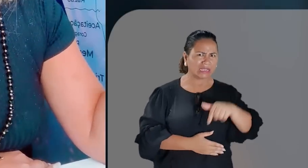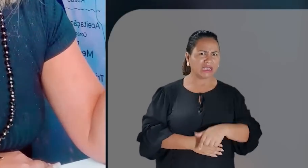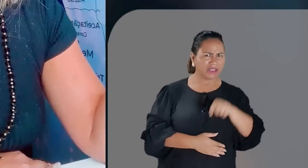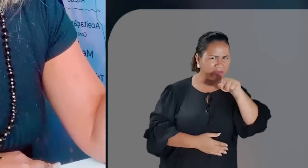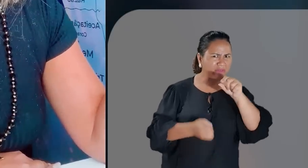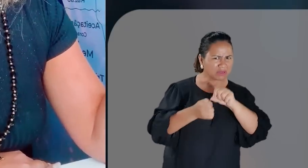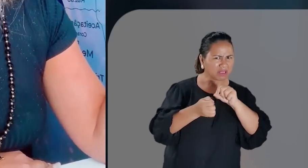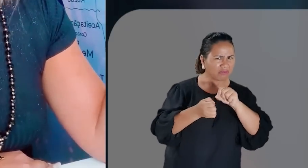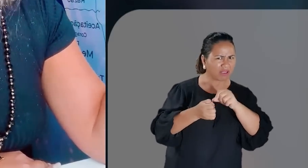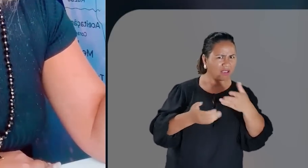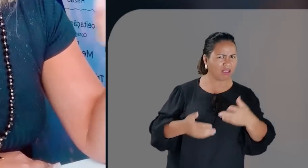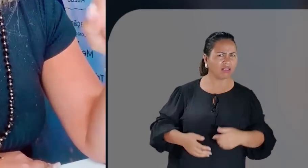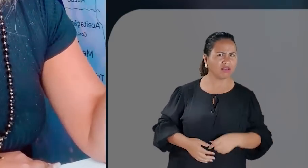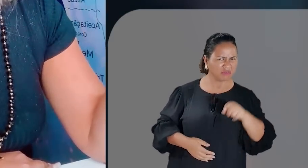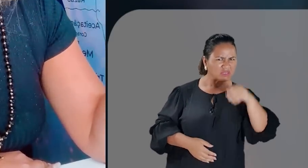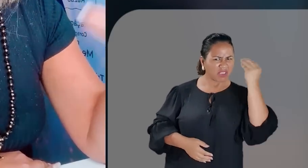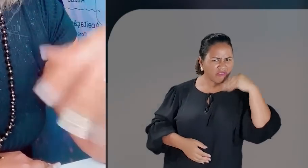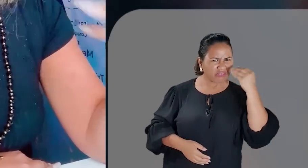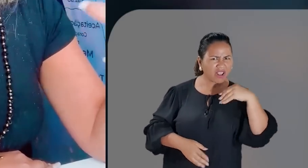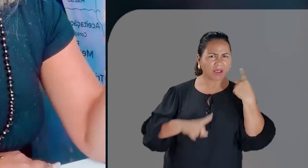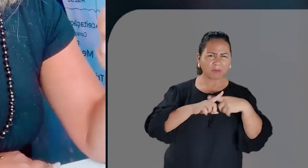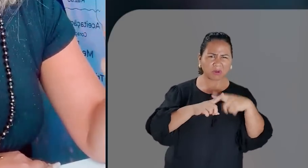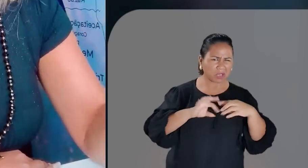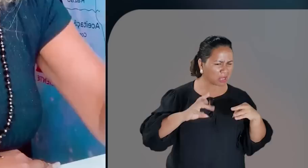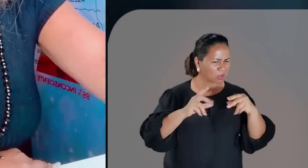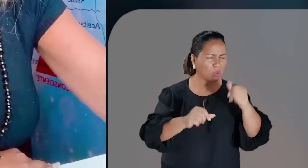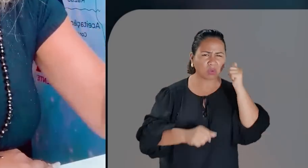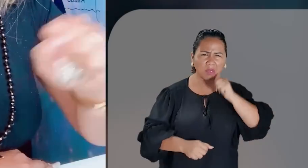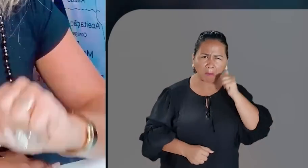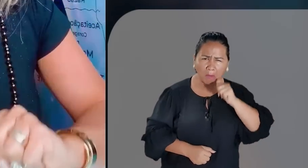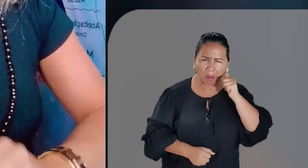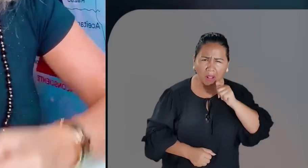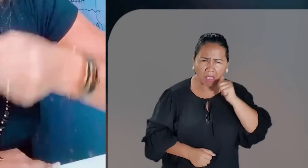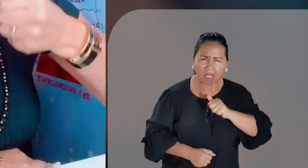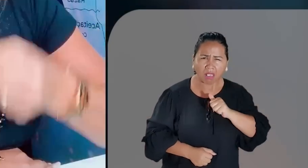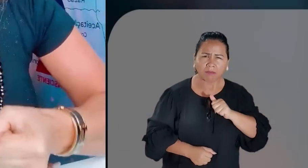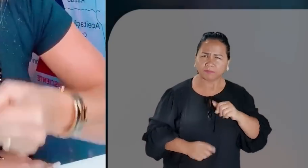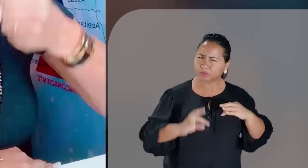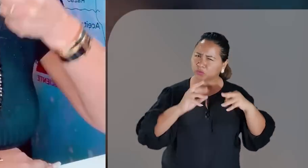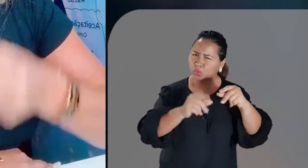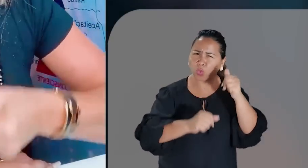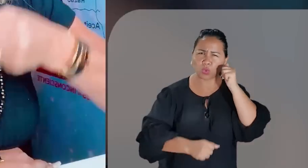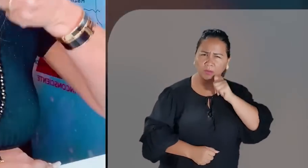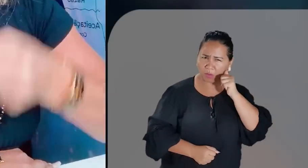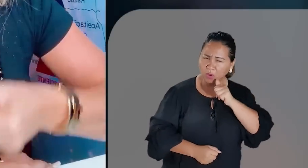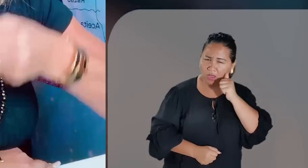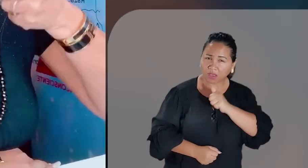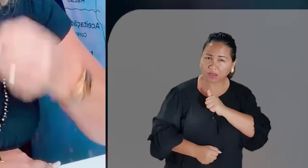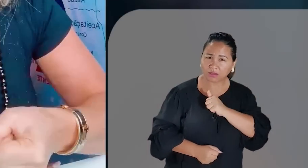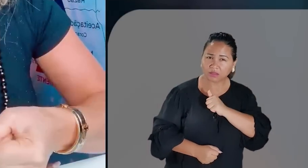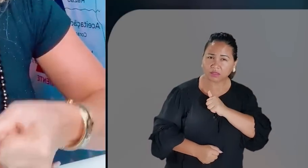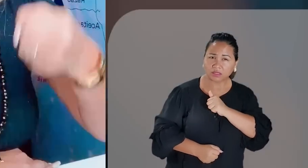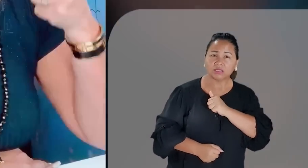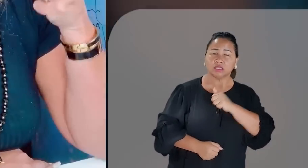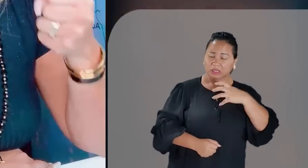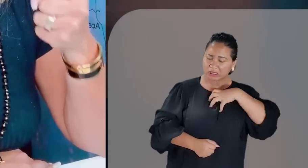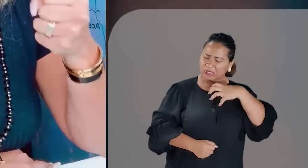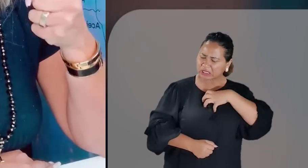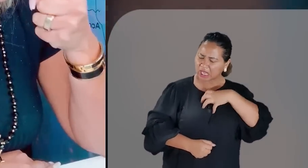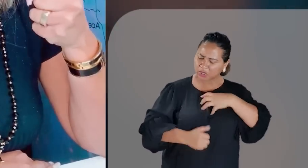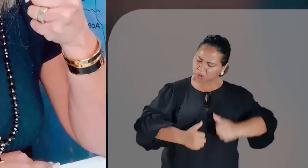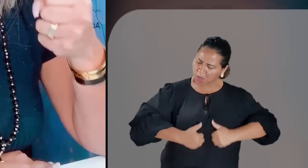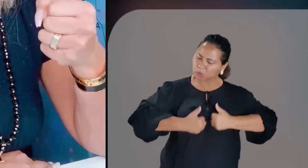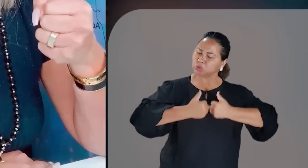o mesmo, que a tua família faça o mesmo, porque é isso que você faz, por ser fraca. Porque nenhuma mulher sobre a face da terra,